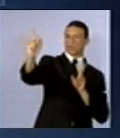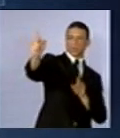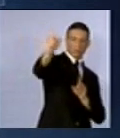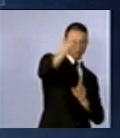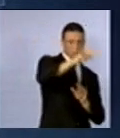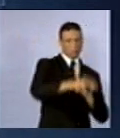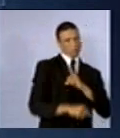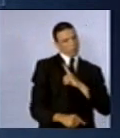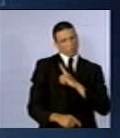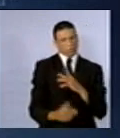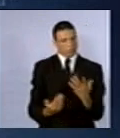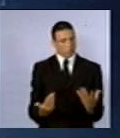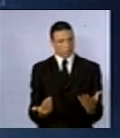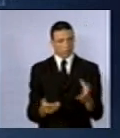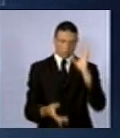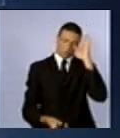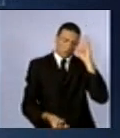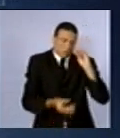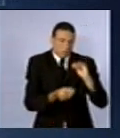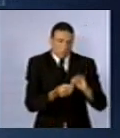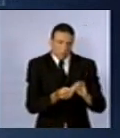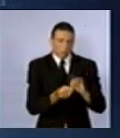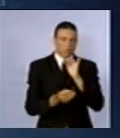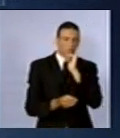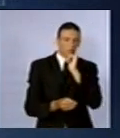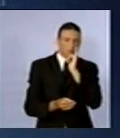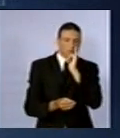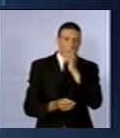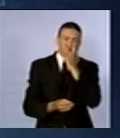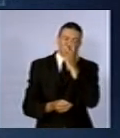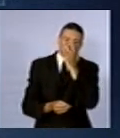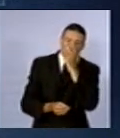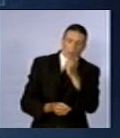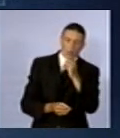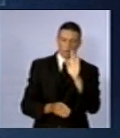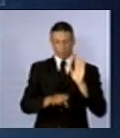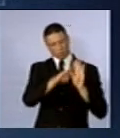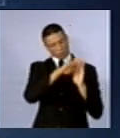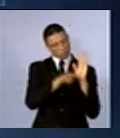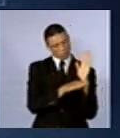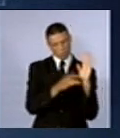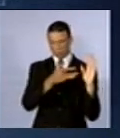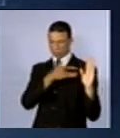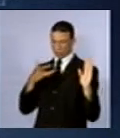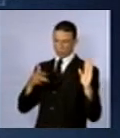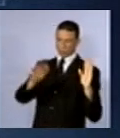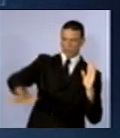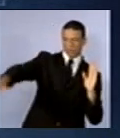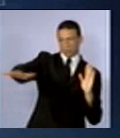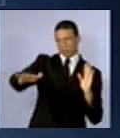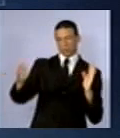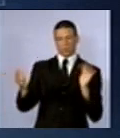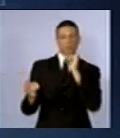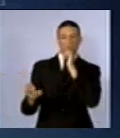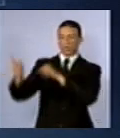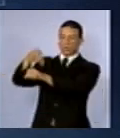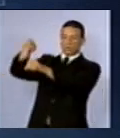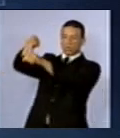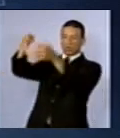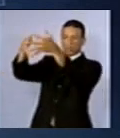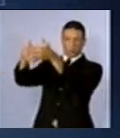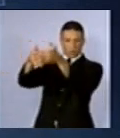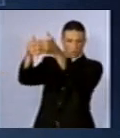né, pelo menos assim é o entendimento, que haja leniência com os critérios de saúde pública. Países de primeiro mundo, como os Estados